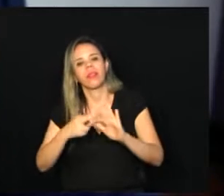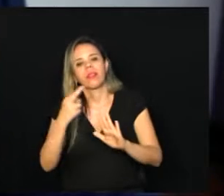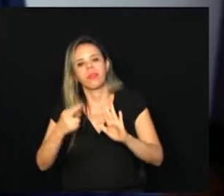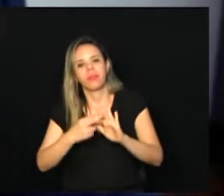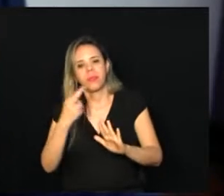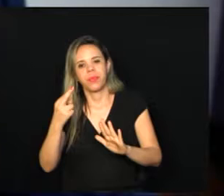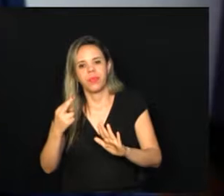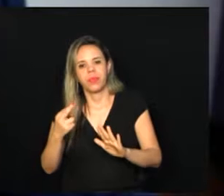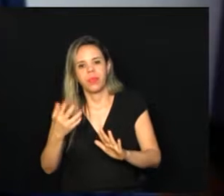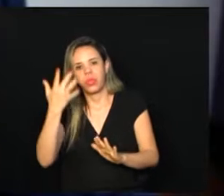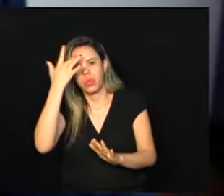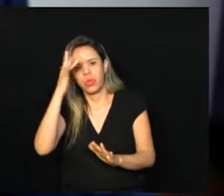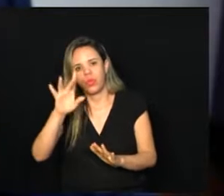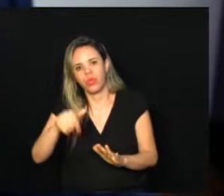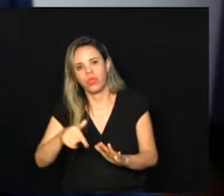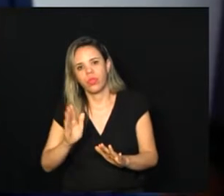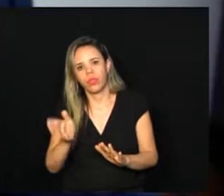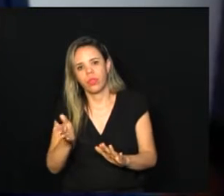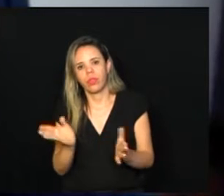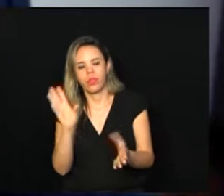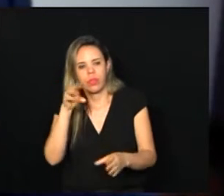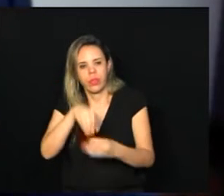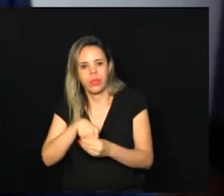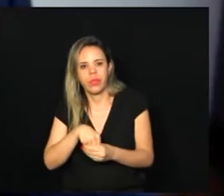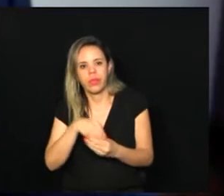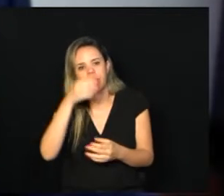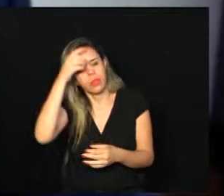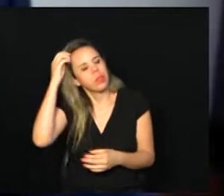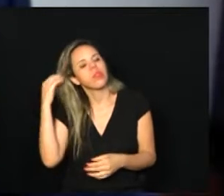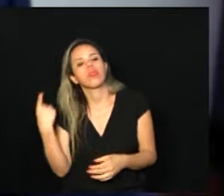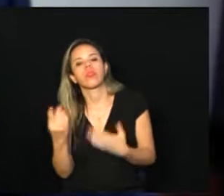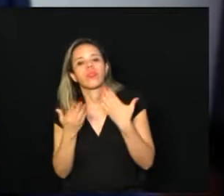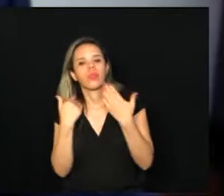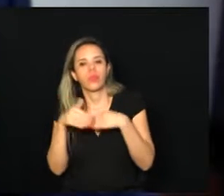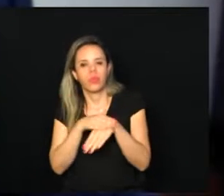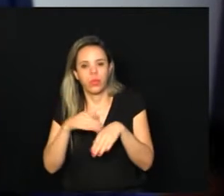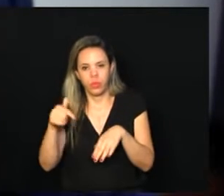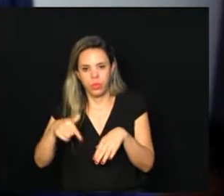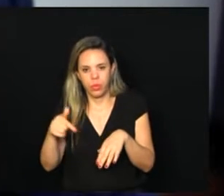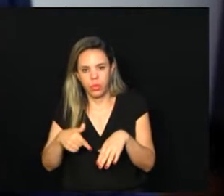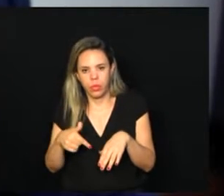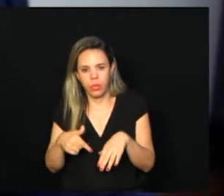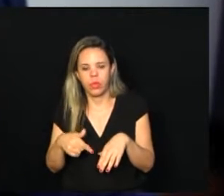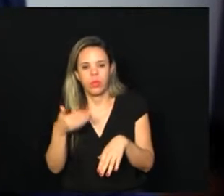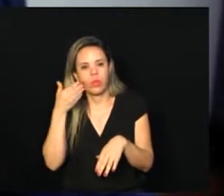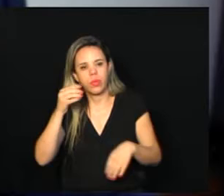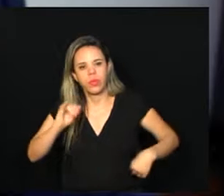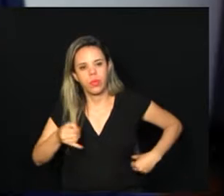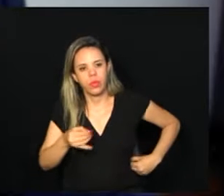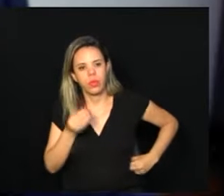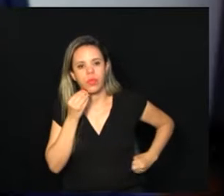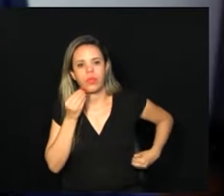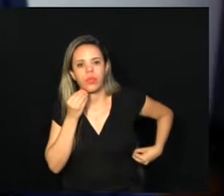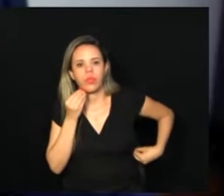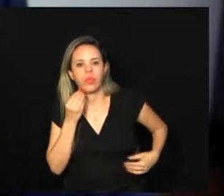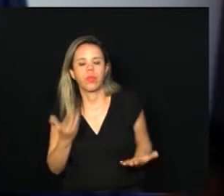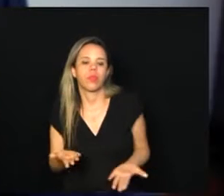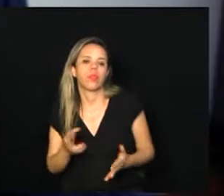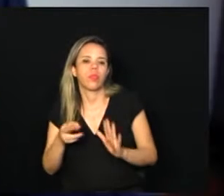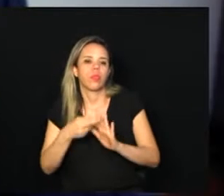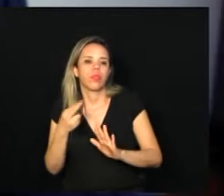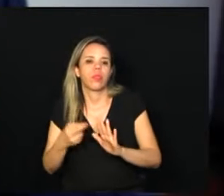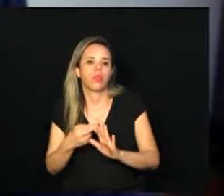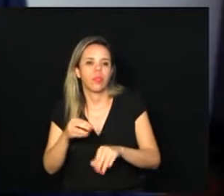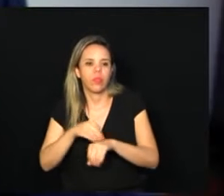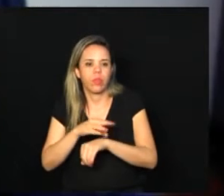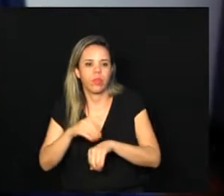resolução, né? Eu não sei se isso já estava previsto para a gente conversar aqui, mas eu acho que é aproveitar essa oportunidade. Uma resolução